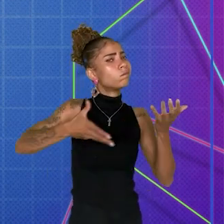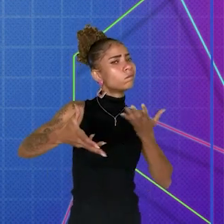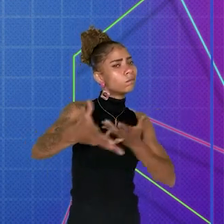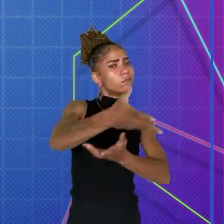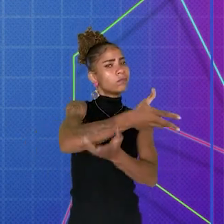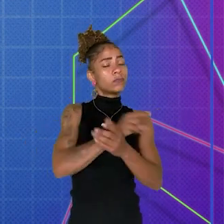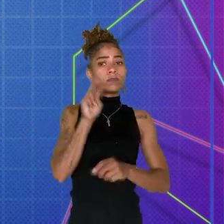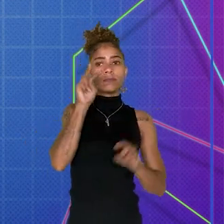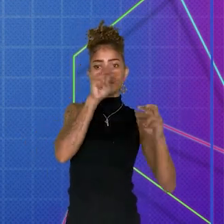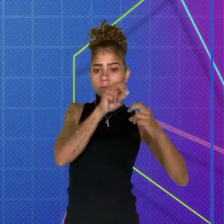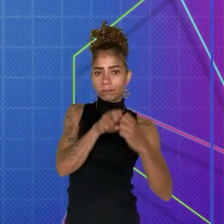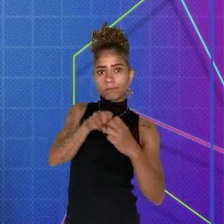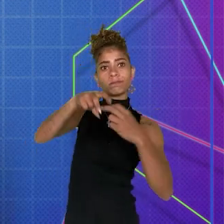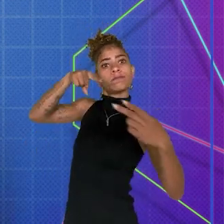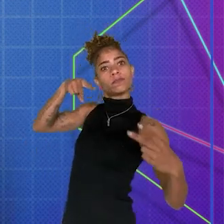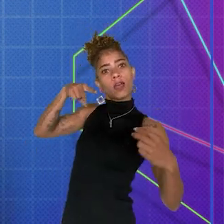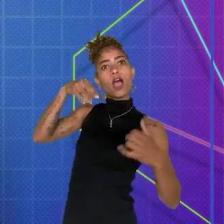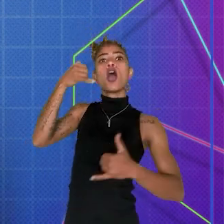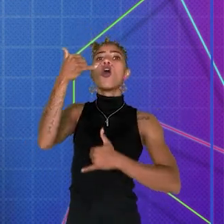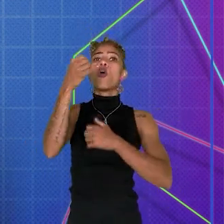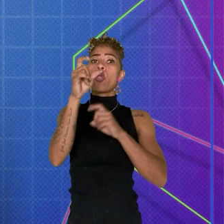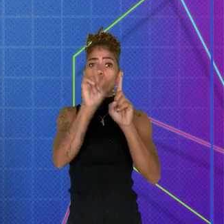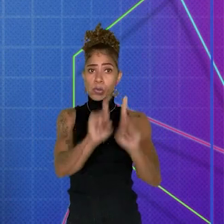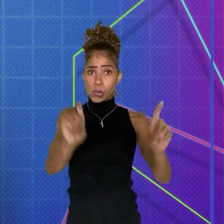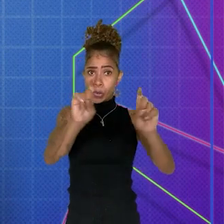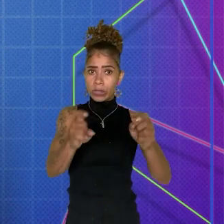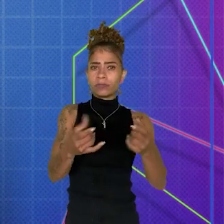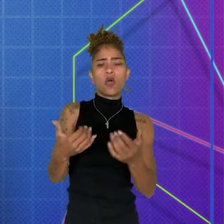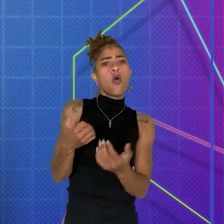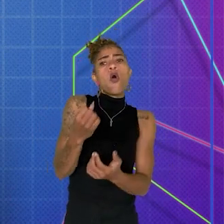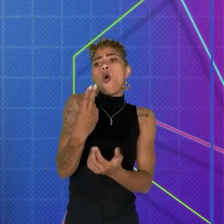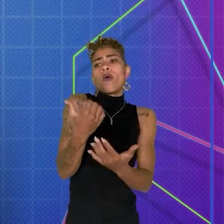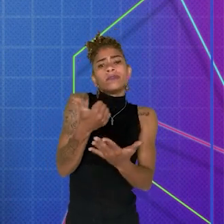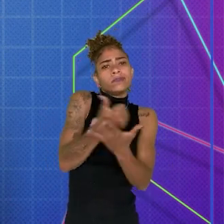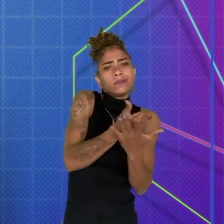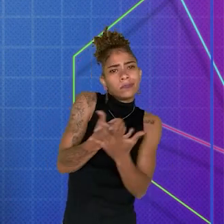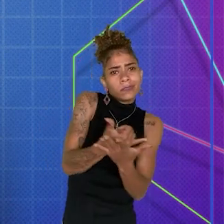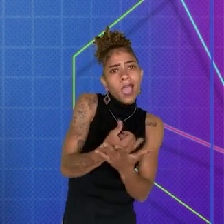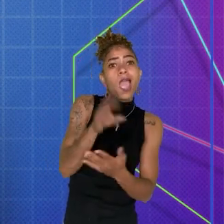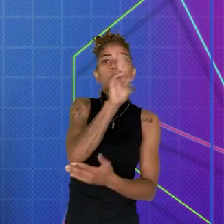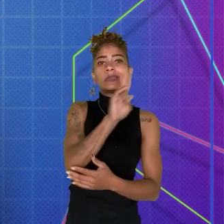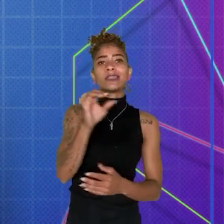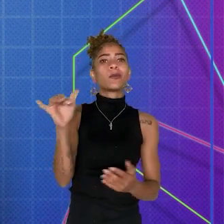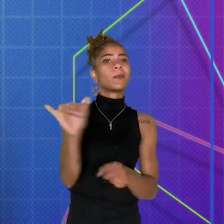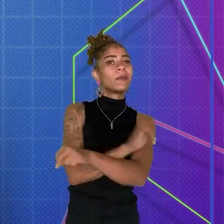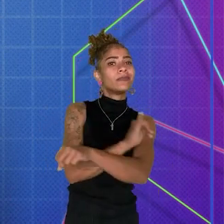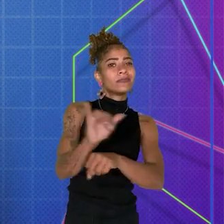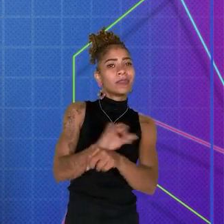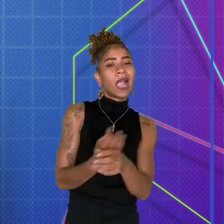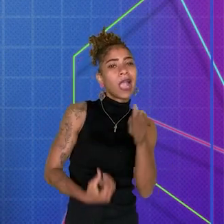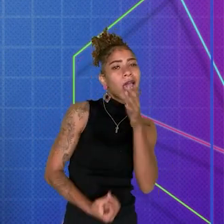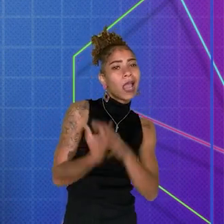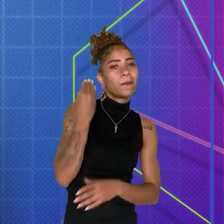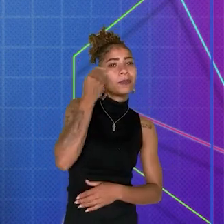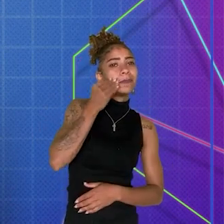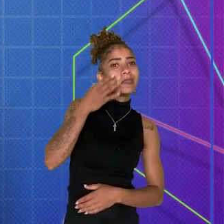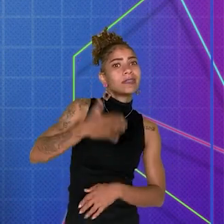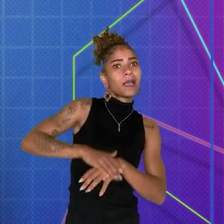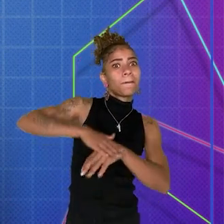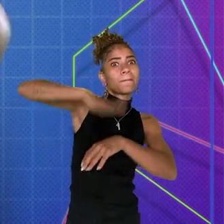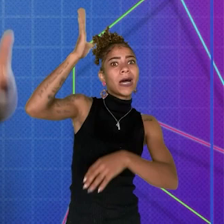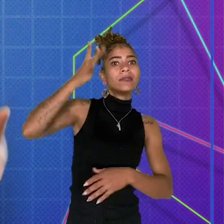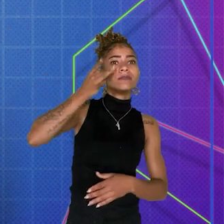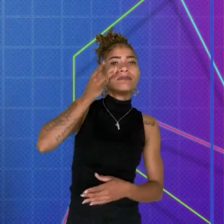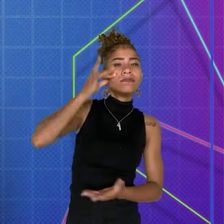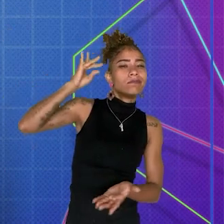interagir com histórias e mundos virtuais. Em jogos eletrônicos, a narrativa experimental é geralmente implementada como uma forma de criar uma experiência de